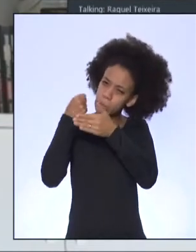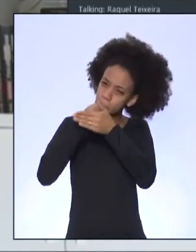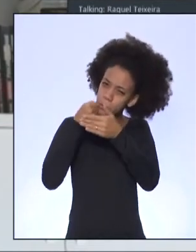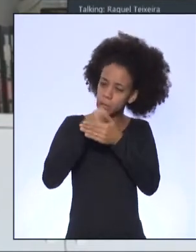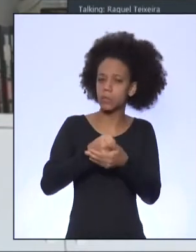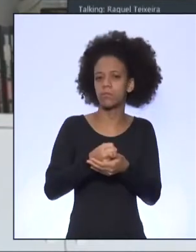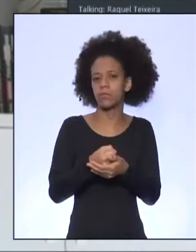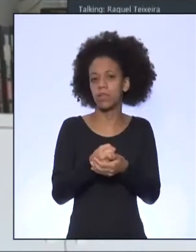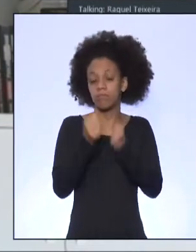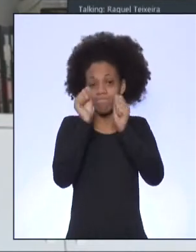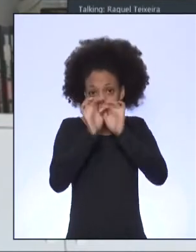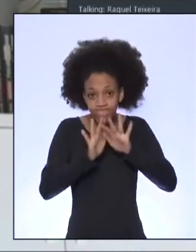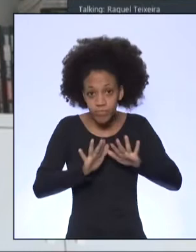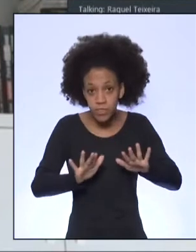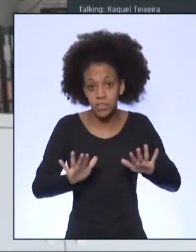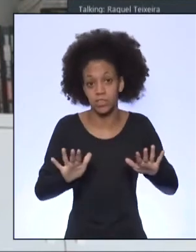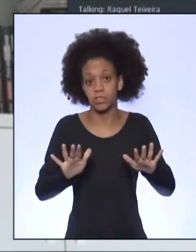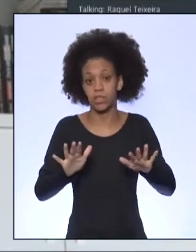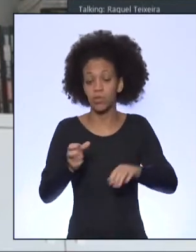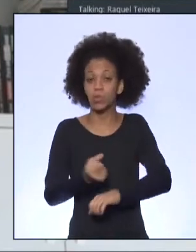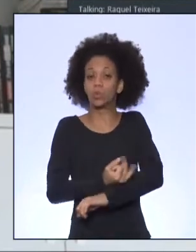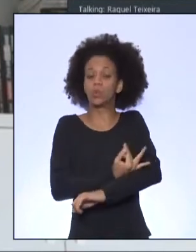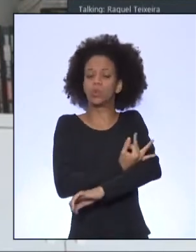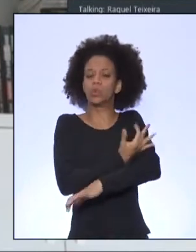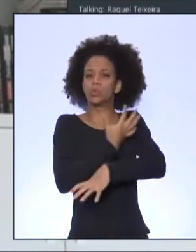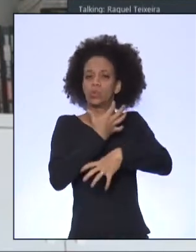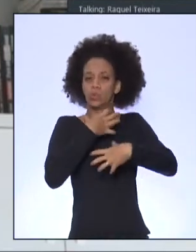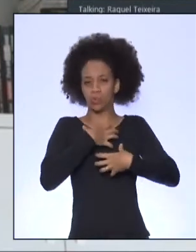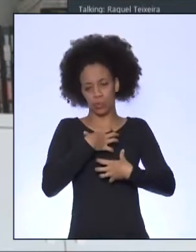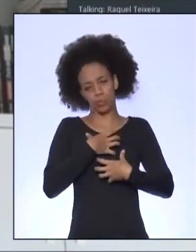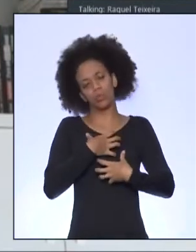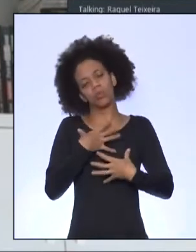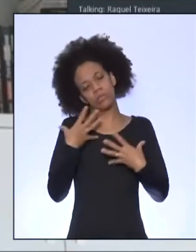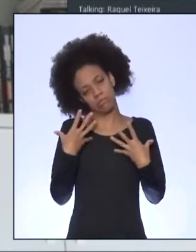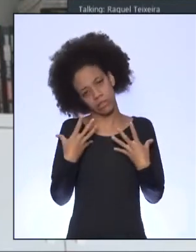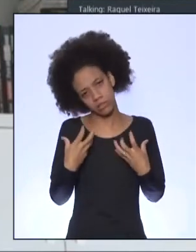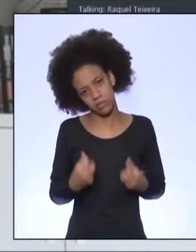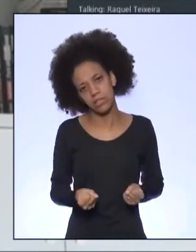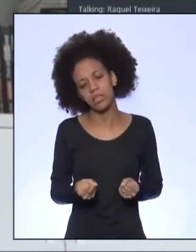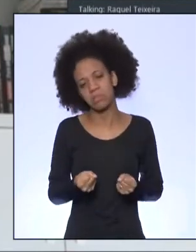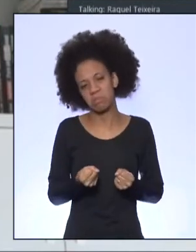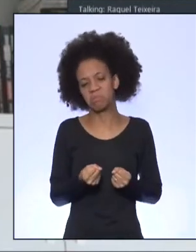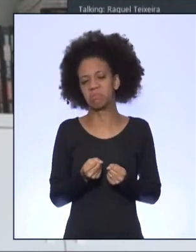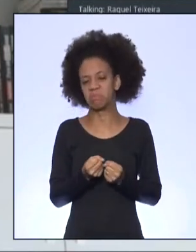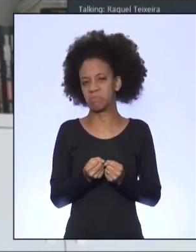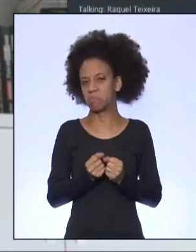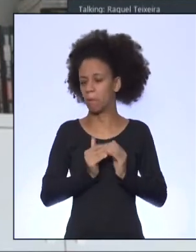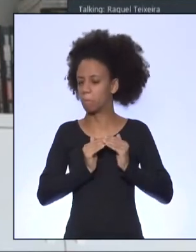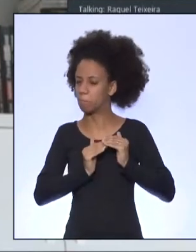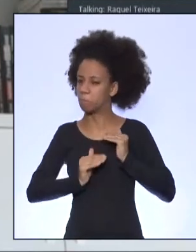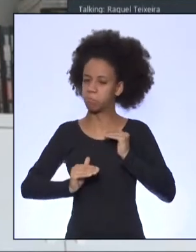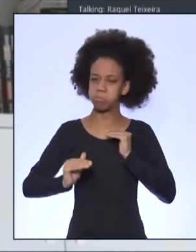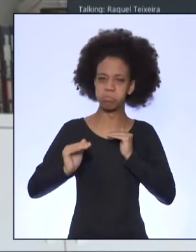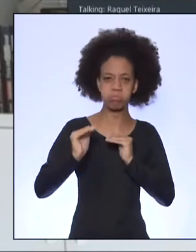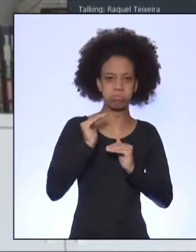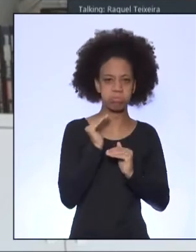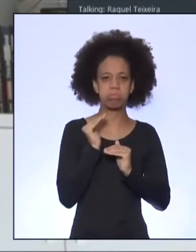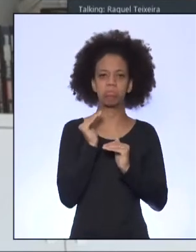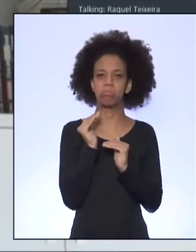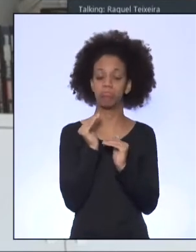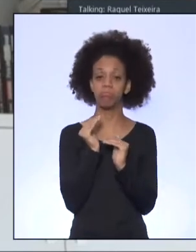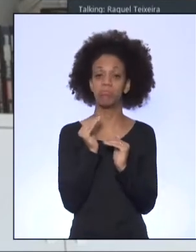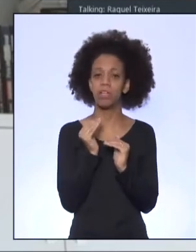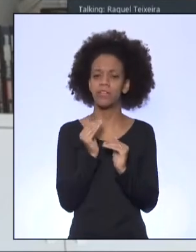da dimensão socioemocional, que eu considero o maior legado do Instituto Ayrton Senna. E é com